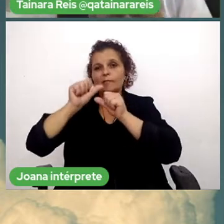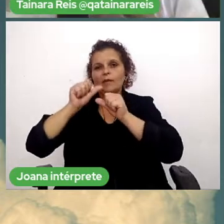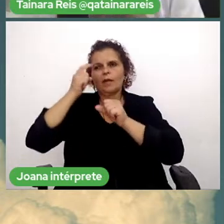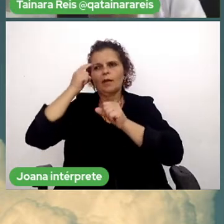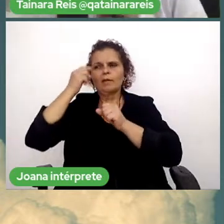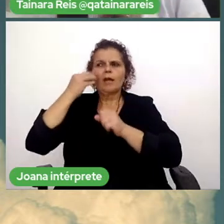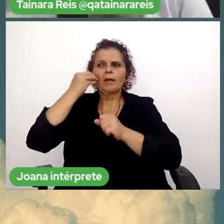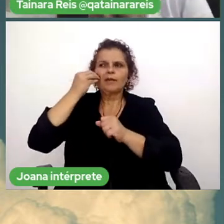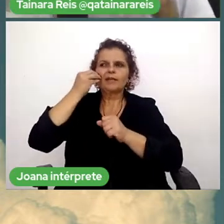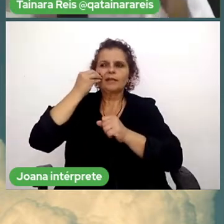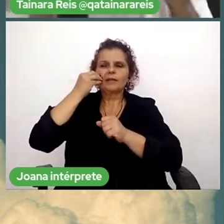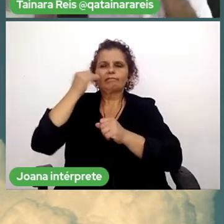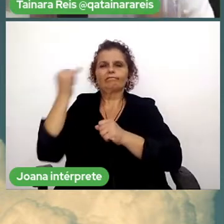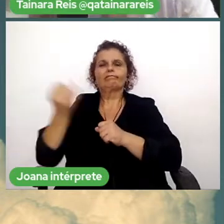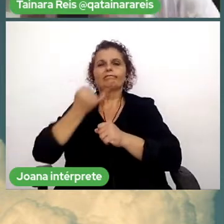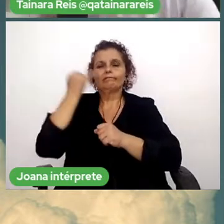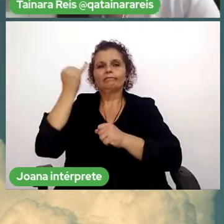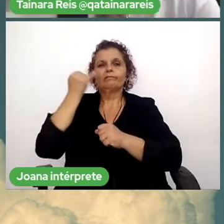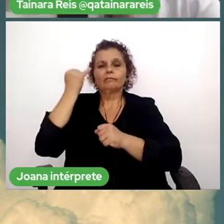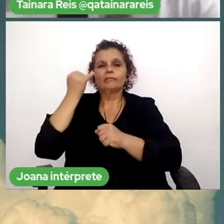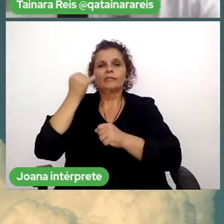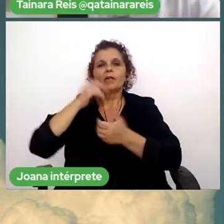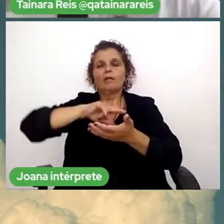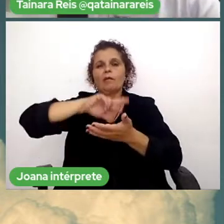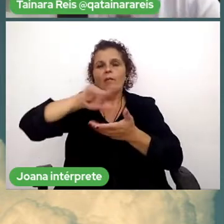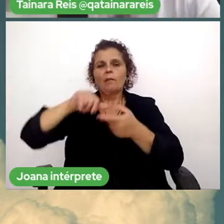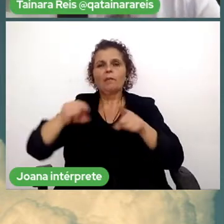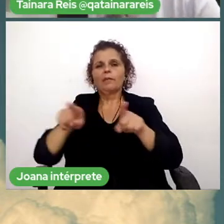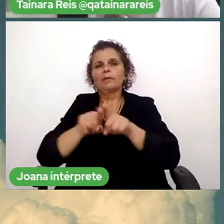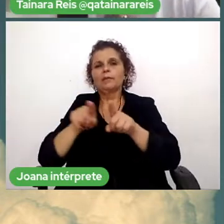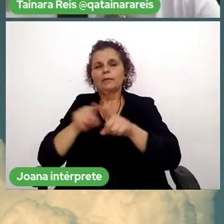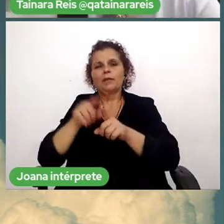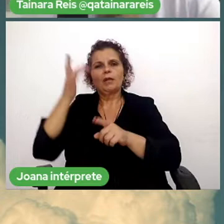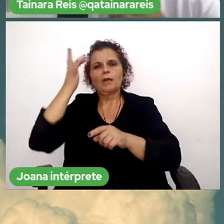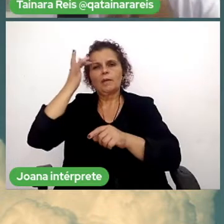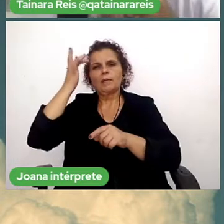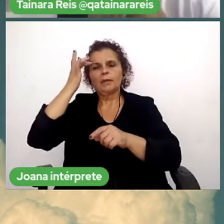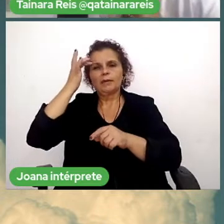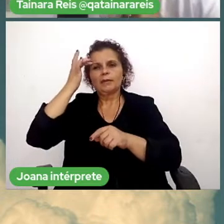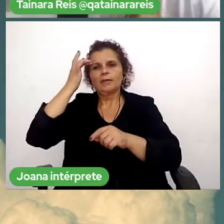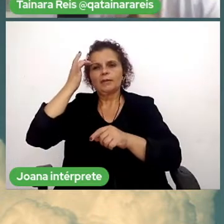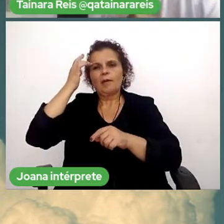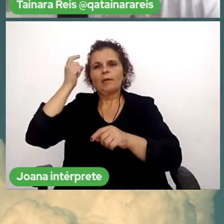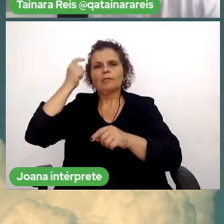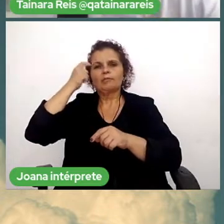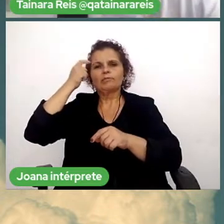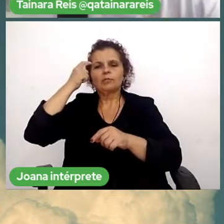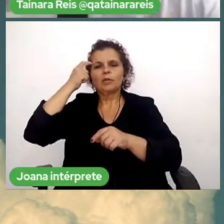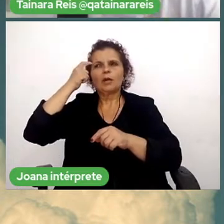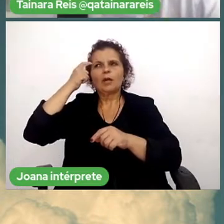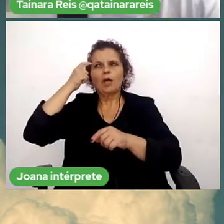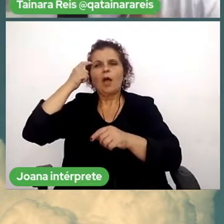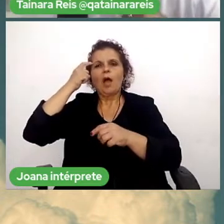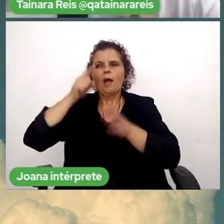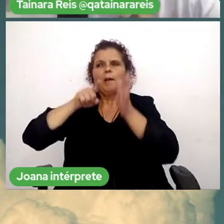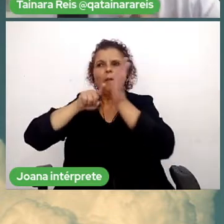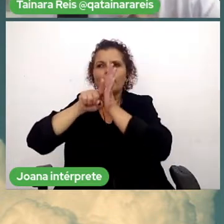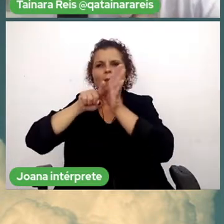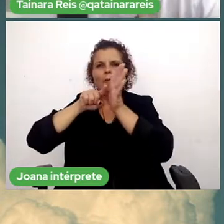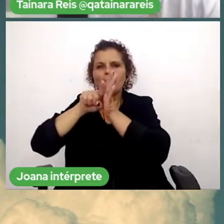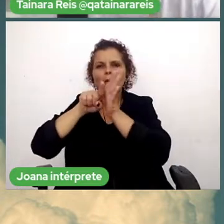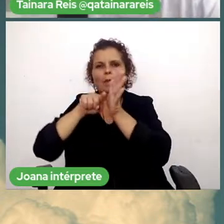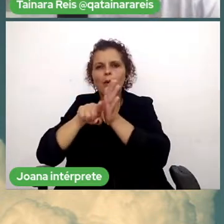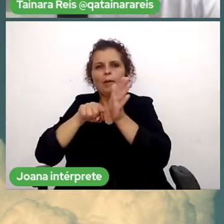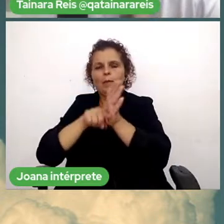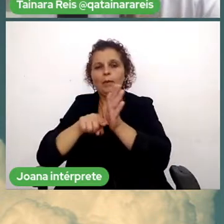é muito importante e tem vários momentos que a gente pode ter essa mentalidade e ser alguém que vai fazer perguntas relacionadas a isso, que vai ser